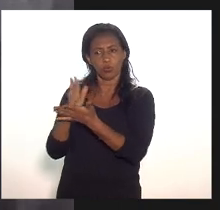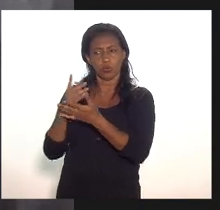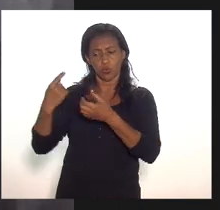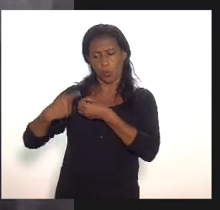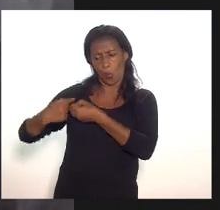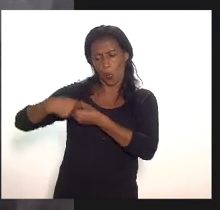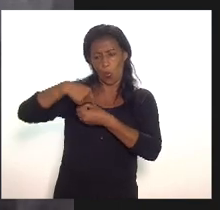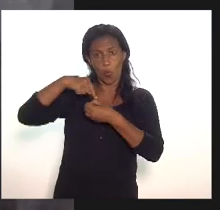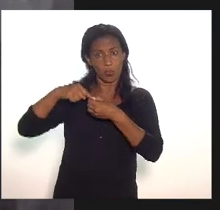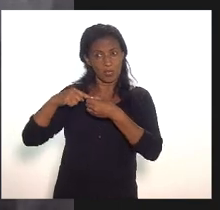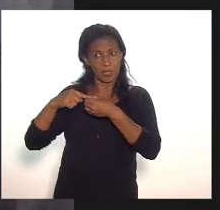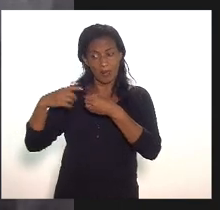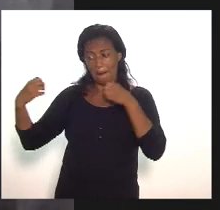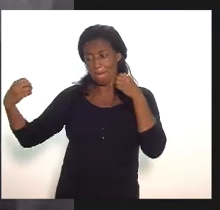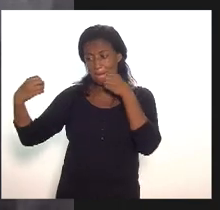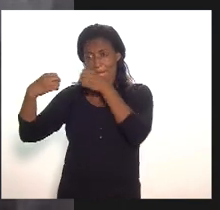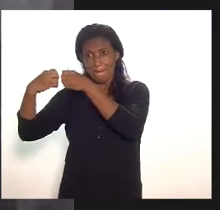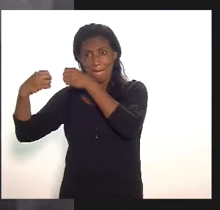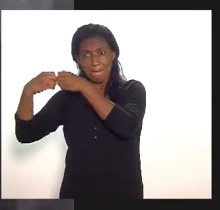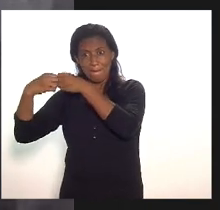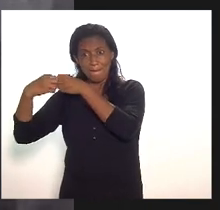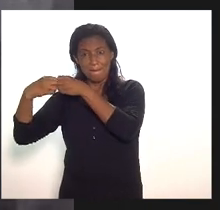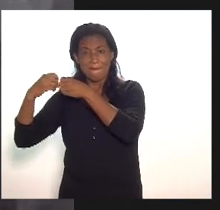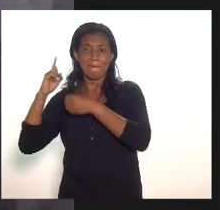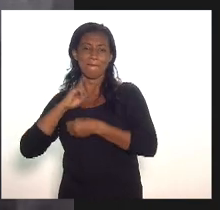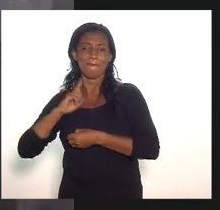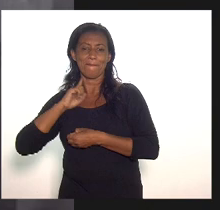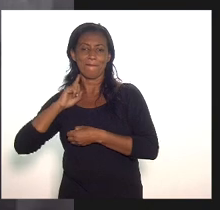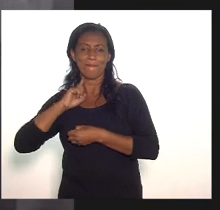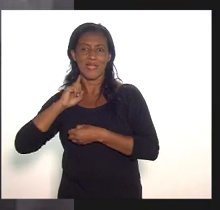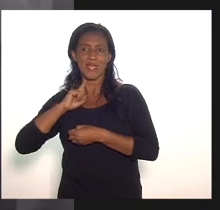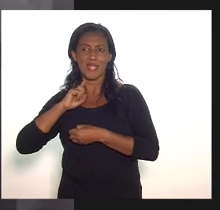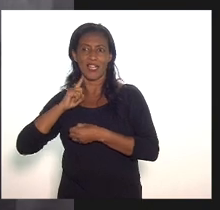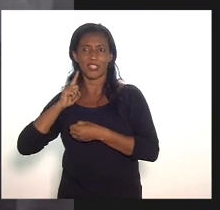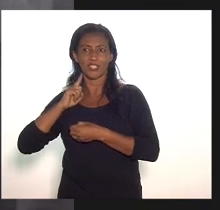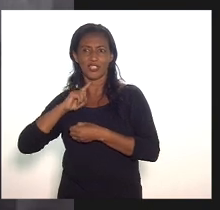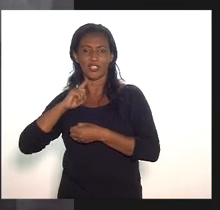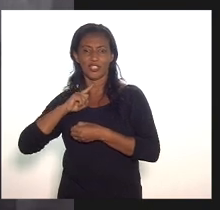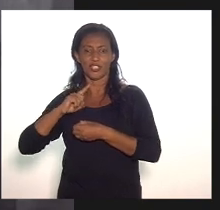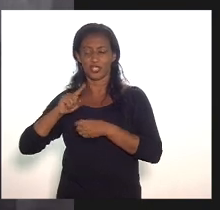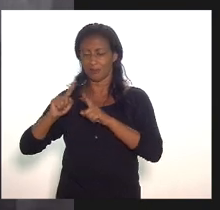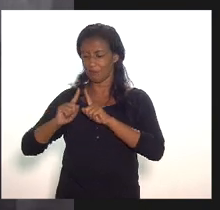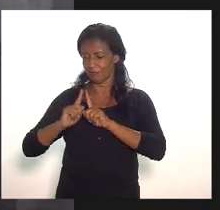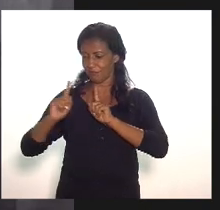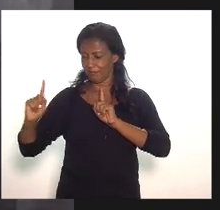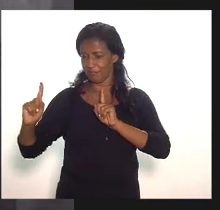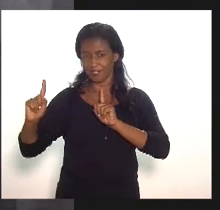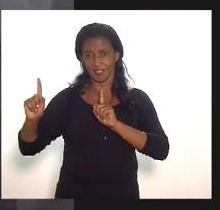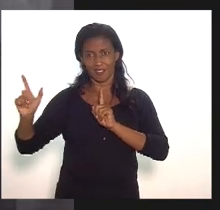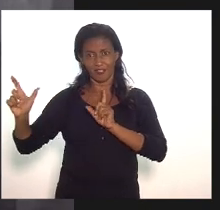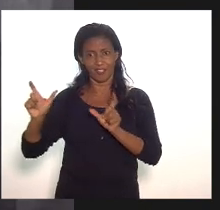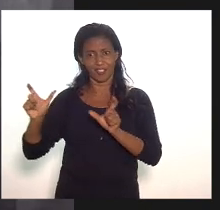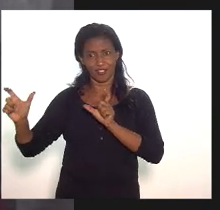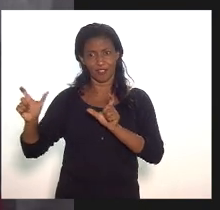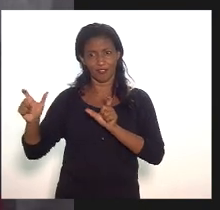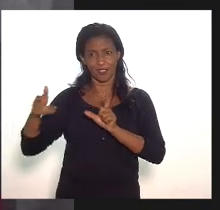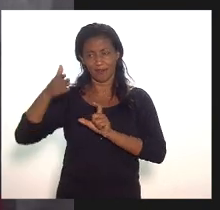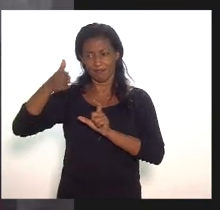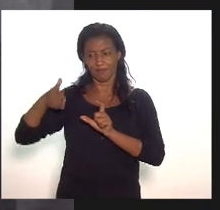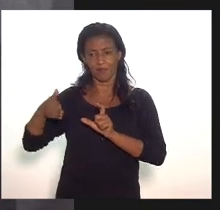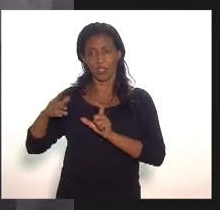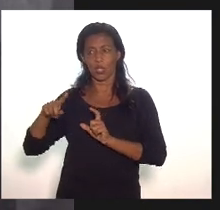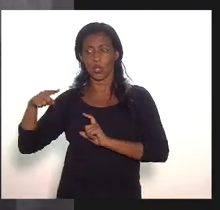municípios até de Minas, como que fazem divisa ali com o comendador Levi Gasparian. E outro